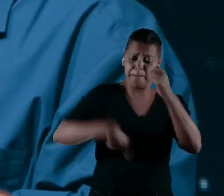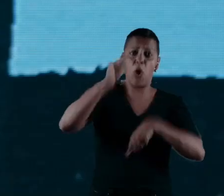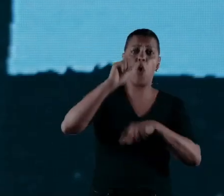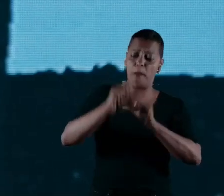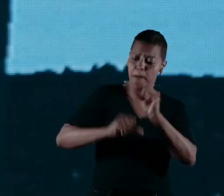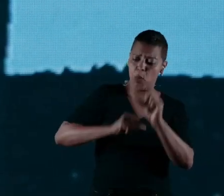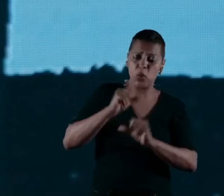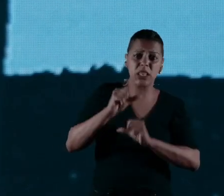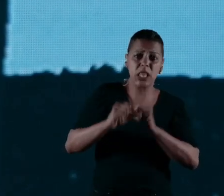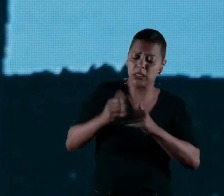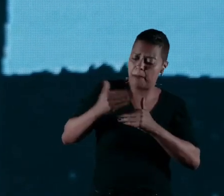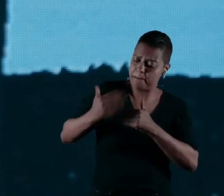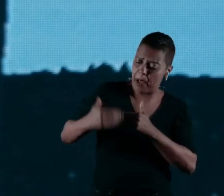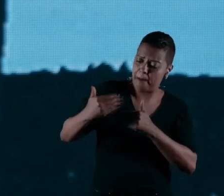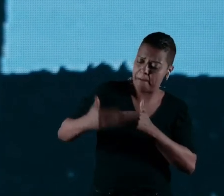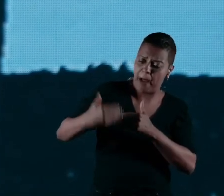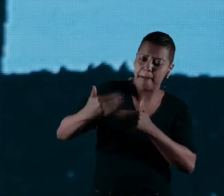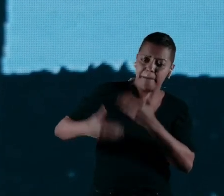maneira imediata. Ele é